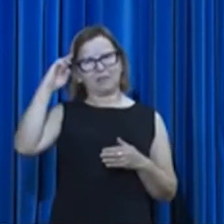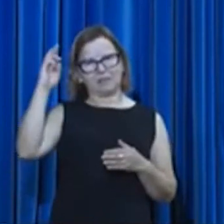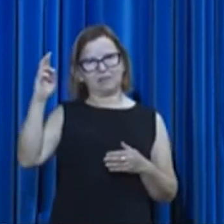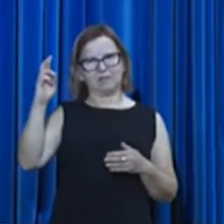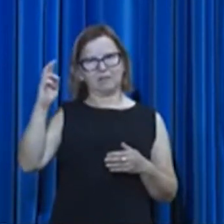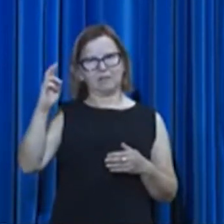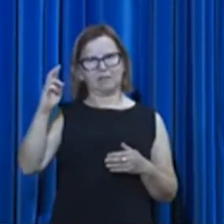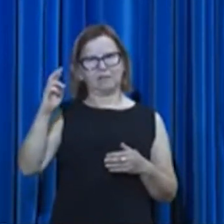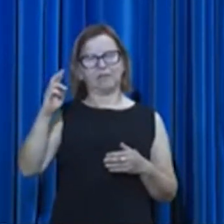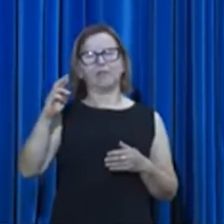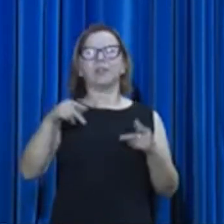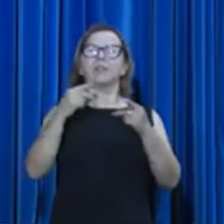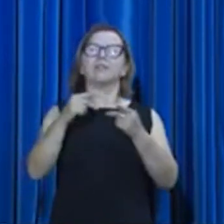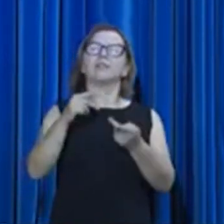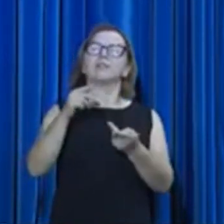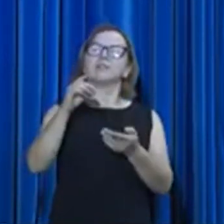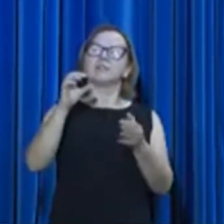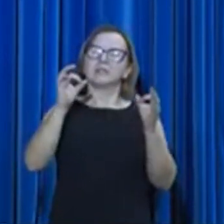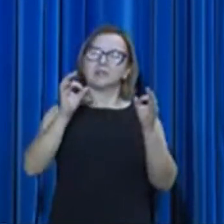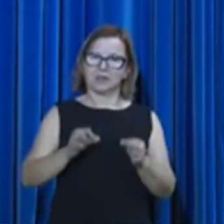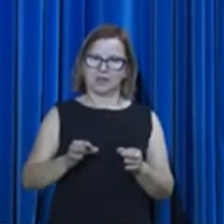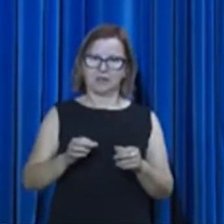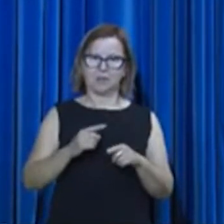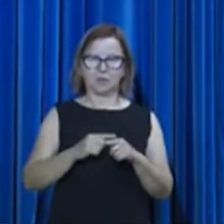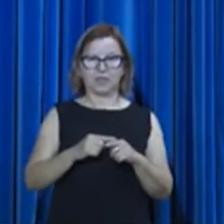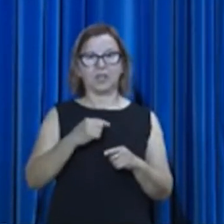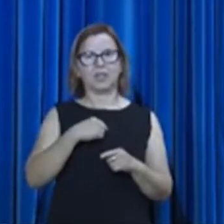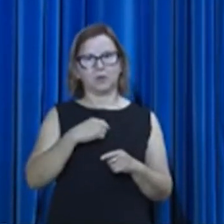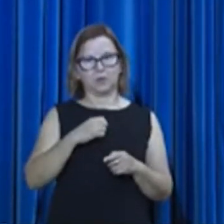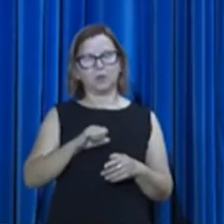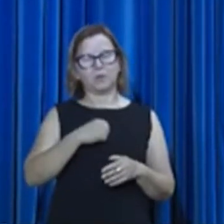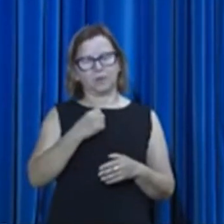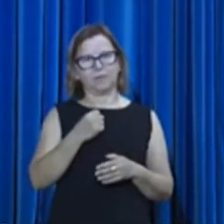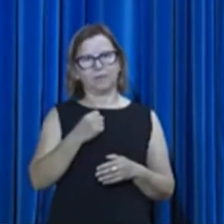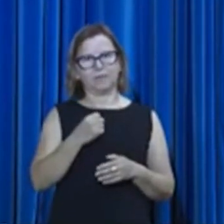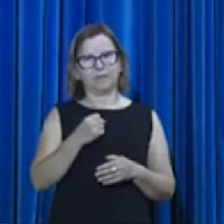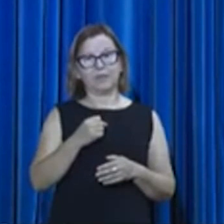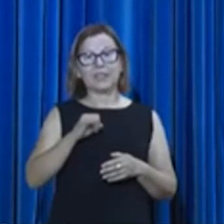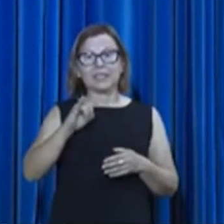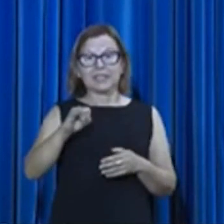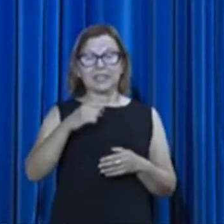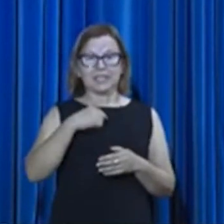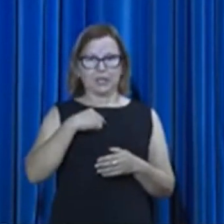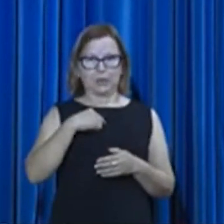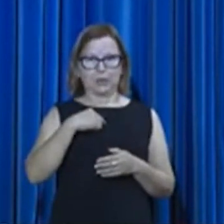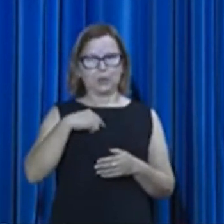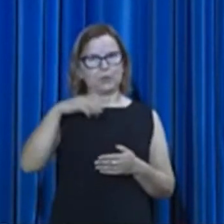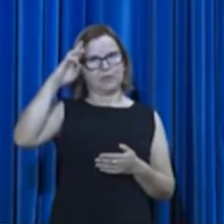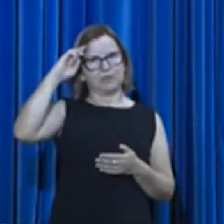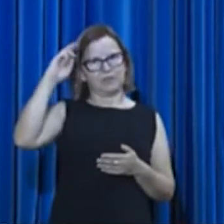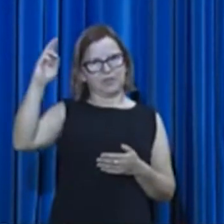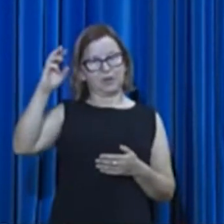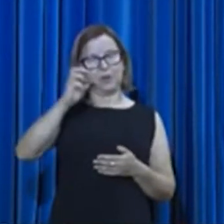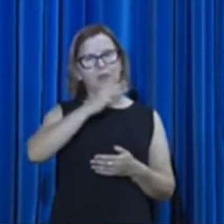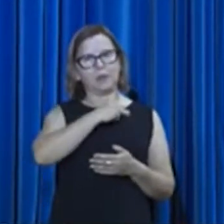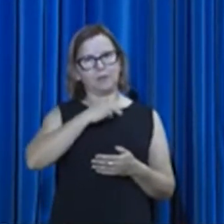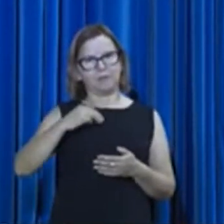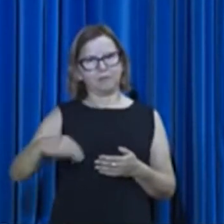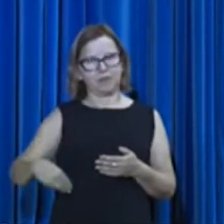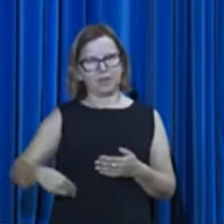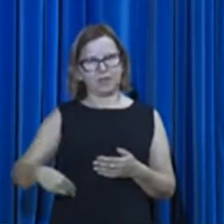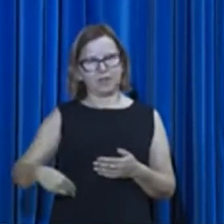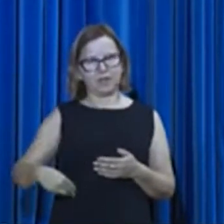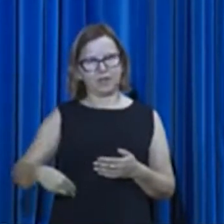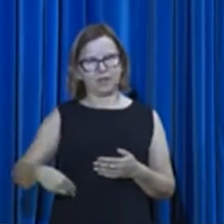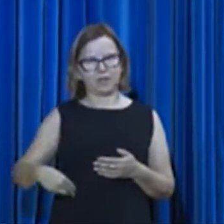e dizeis bem, porque eu sou. Ora, se eu, sendo o Senhor e o Mestre,